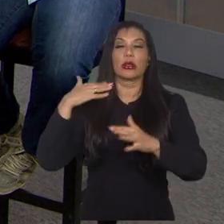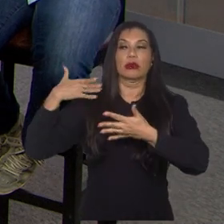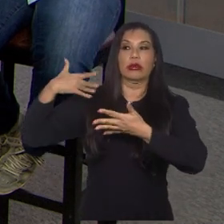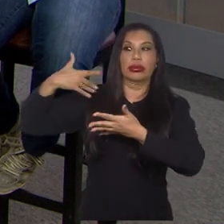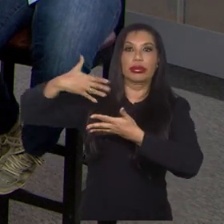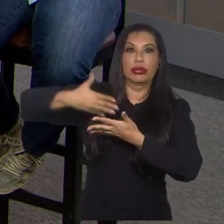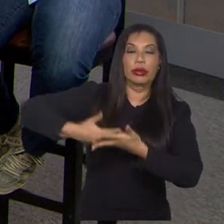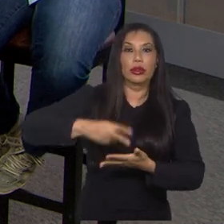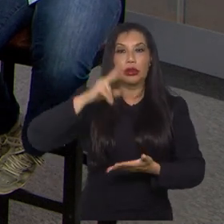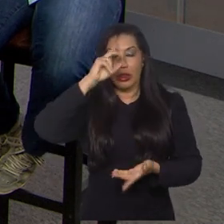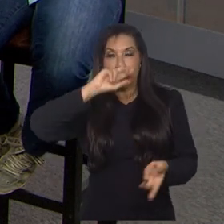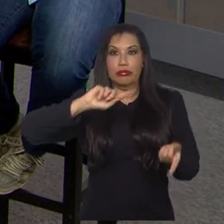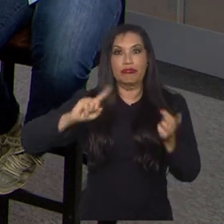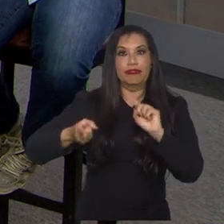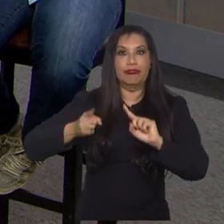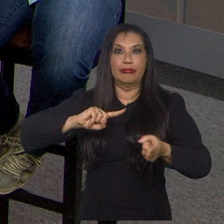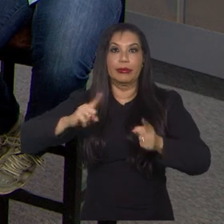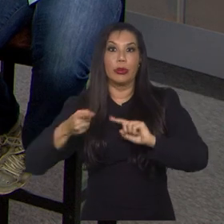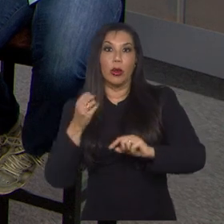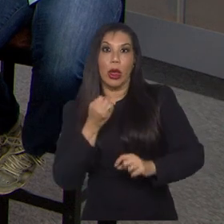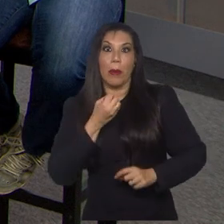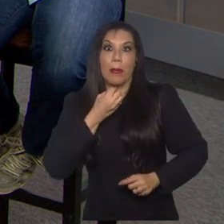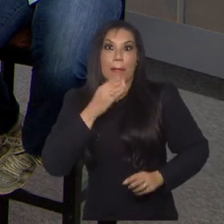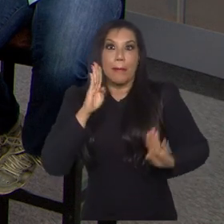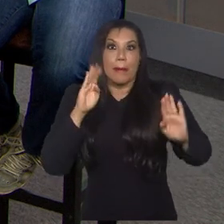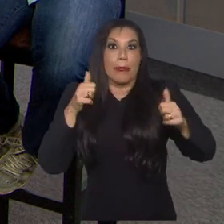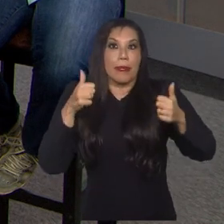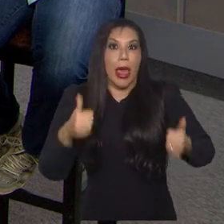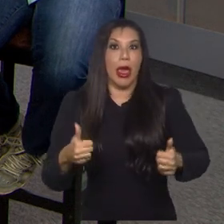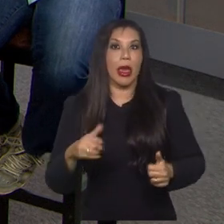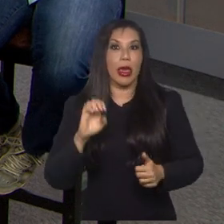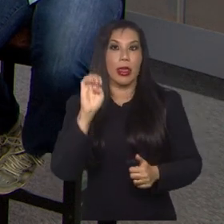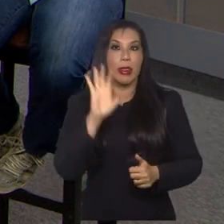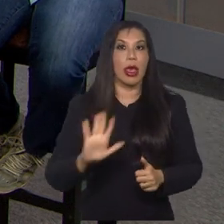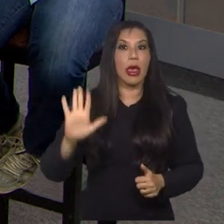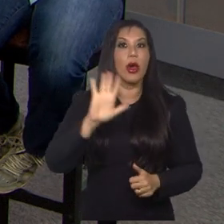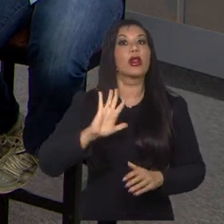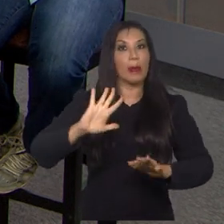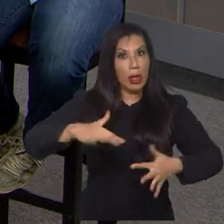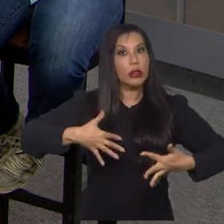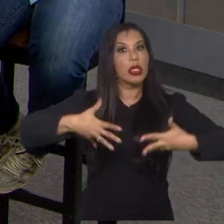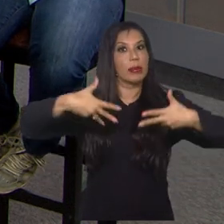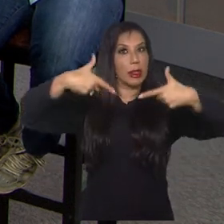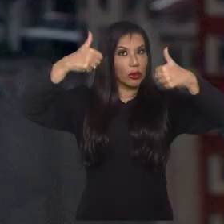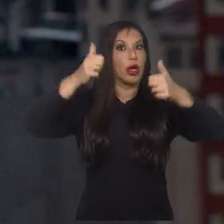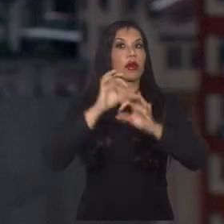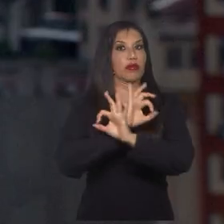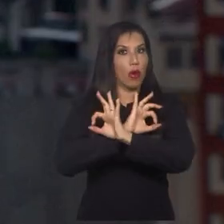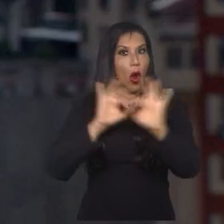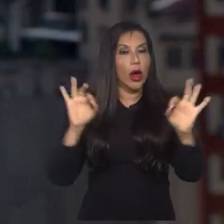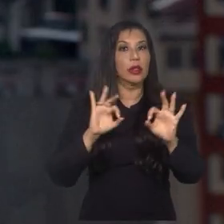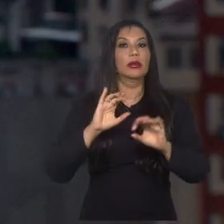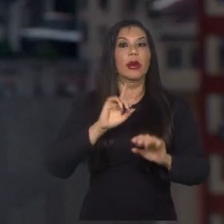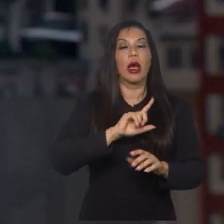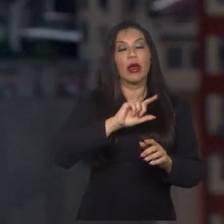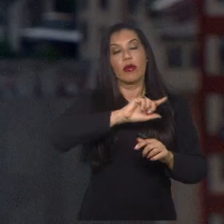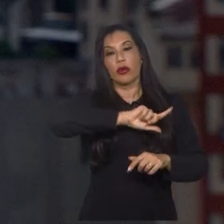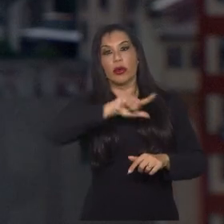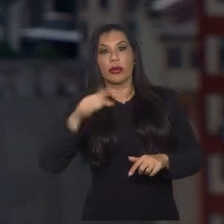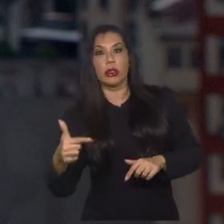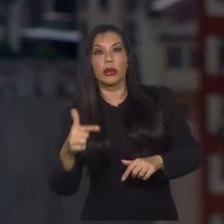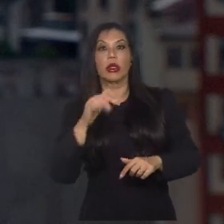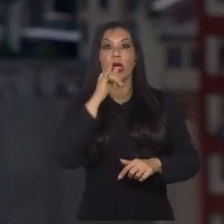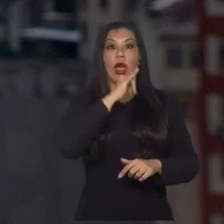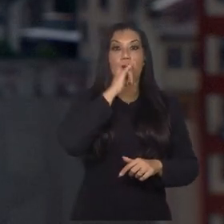digamos, meio dúbio, porque ela não foi tão bem na Euro, mas ela foi muito bem nas eliminatórias, né? Só ficou atrás da Itália por 2 pontos,